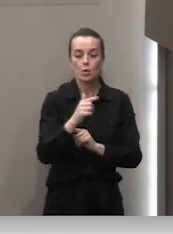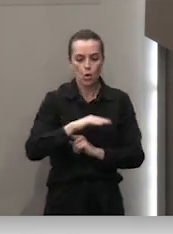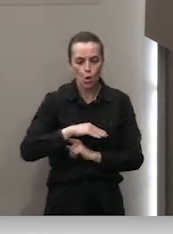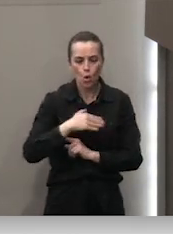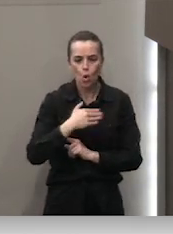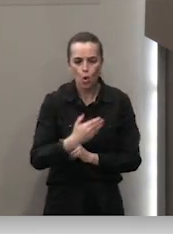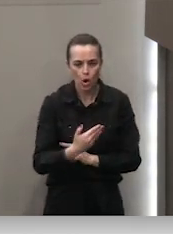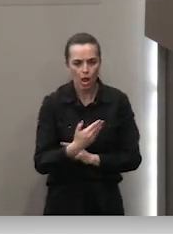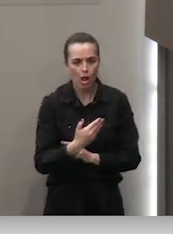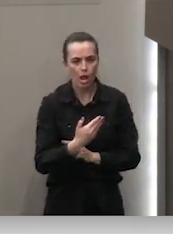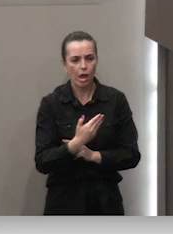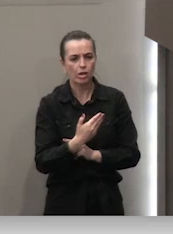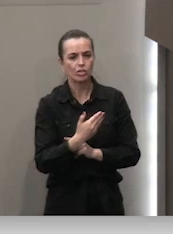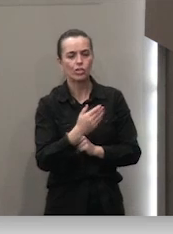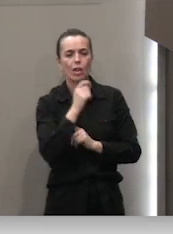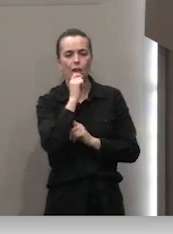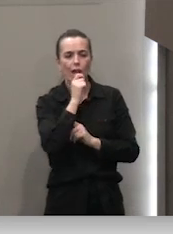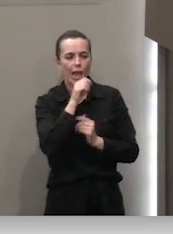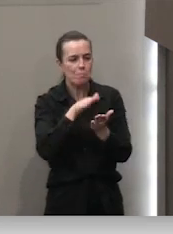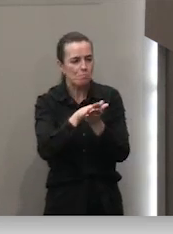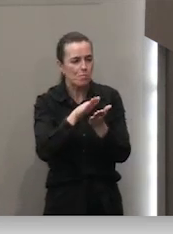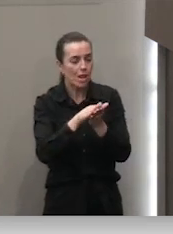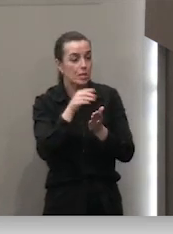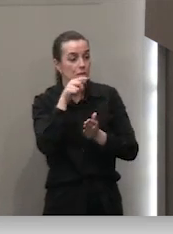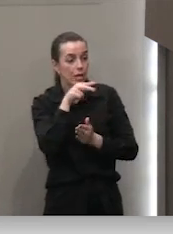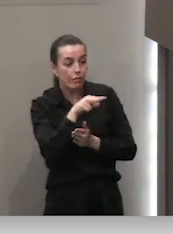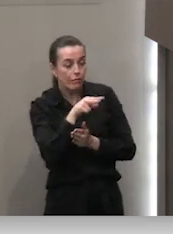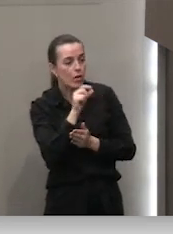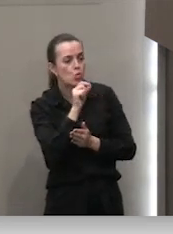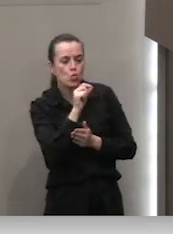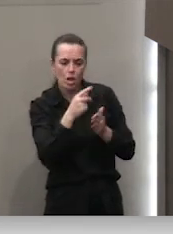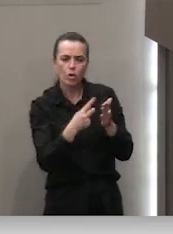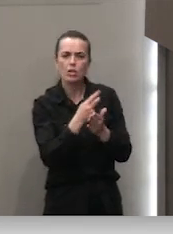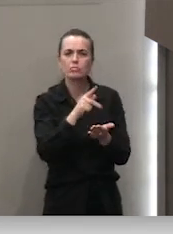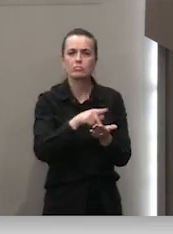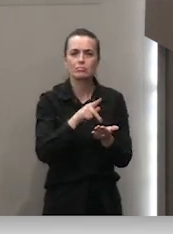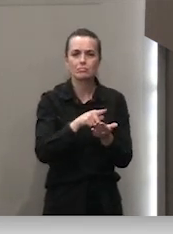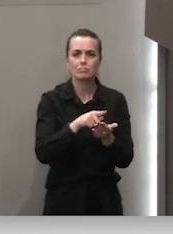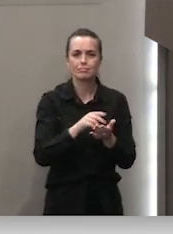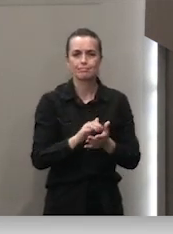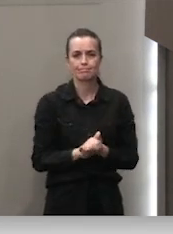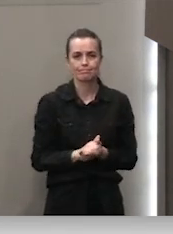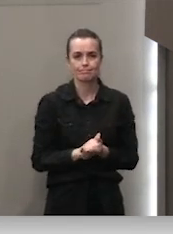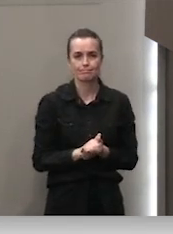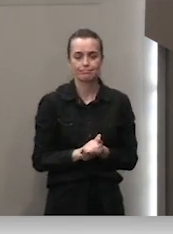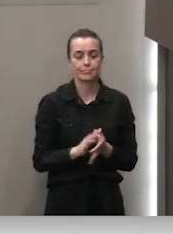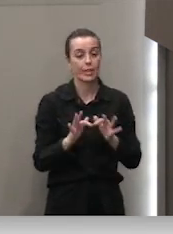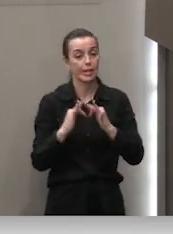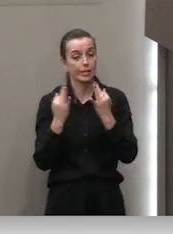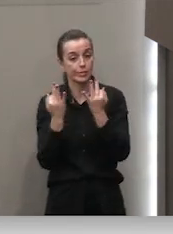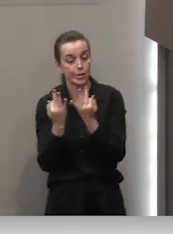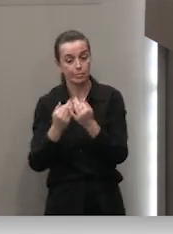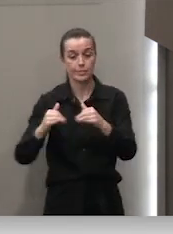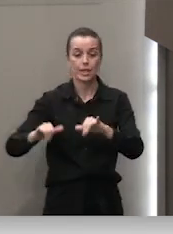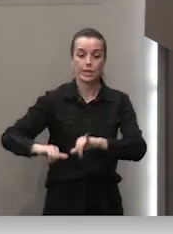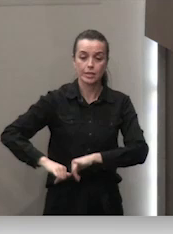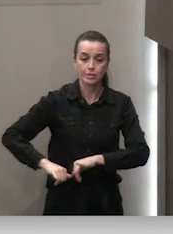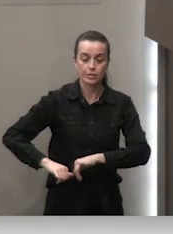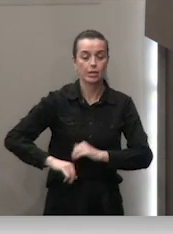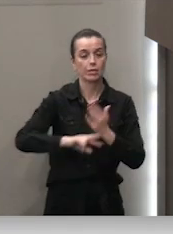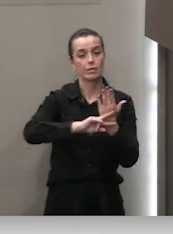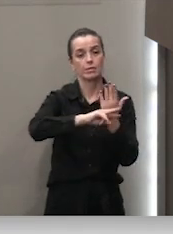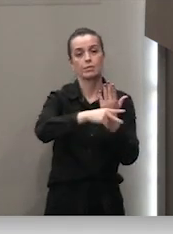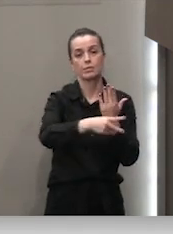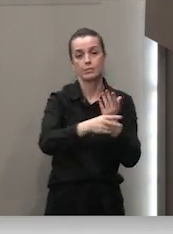coragem de ir apurar ao fundo o que está acontecendo. E aí as famílias, como da Luciana e do Volney, é que sofrem as